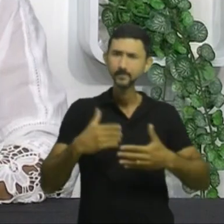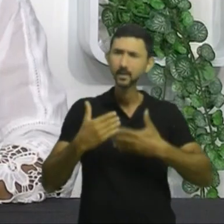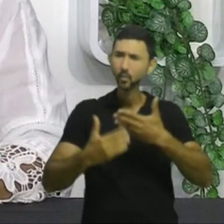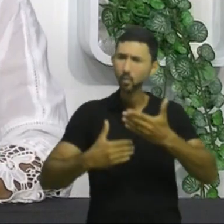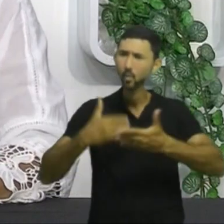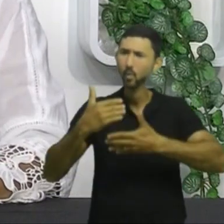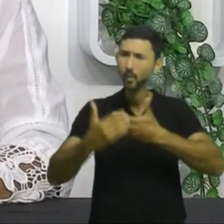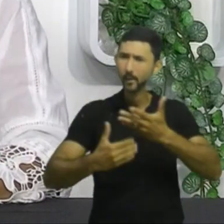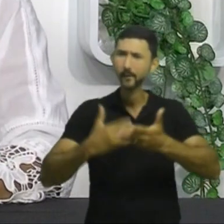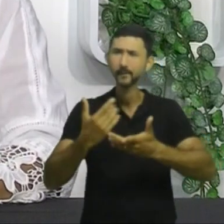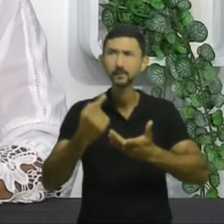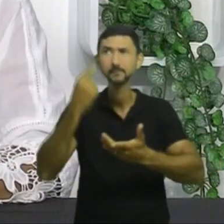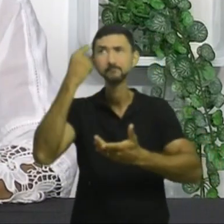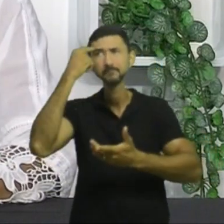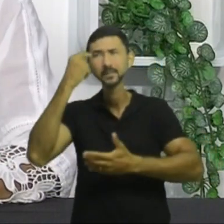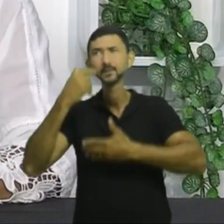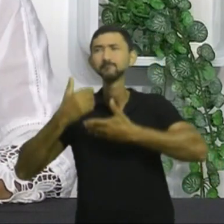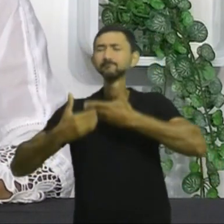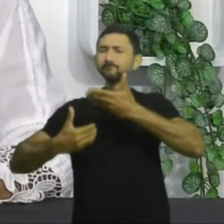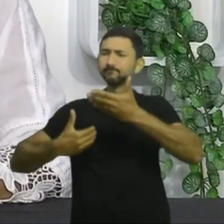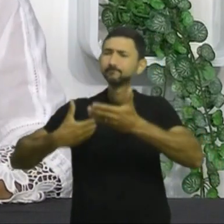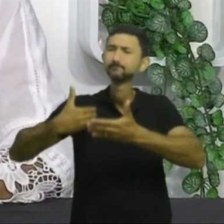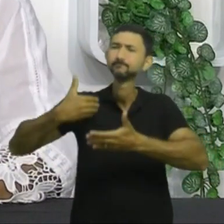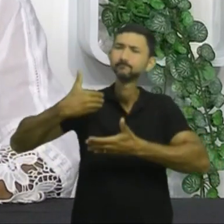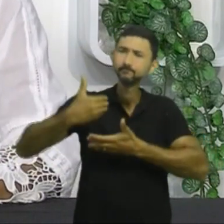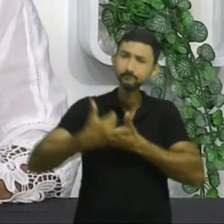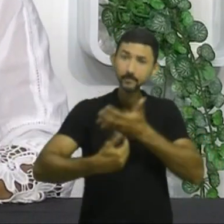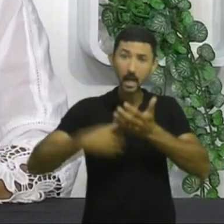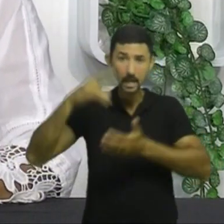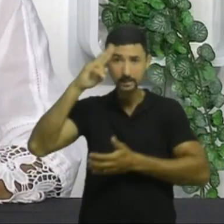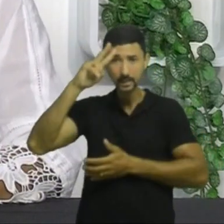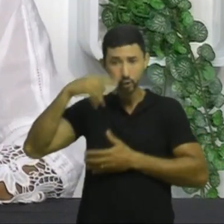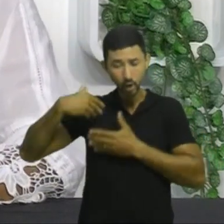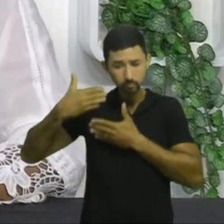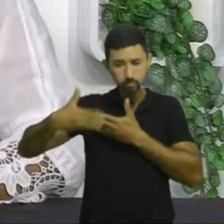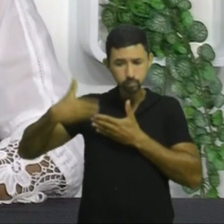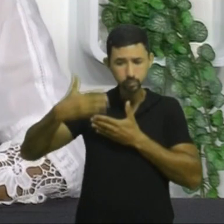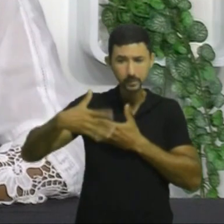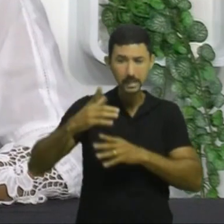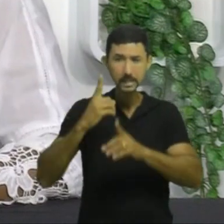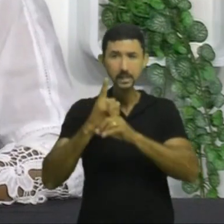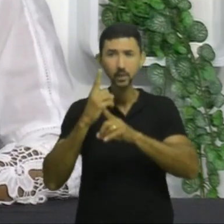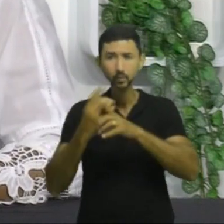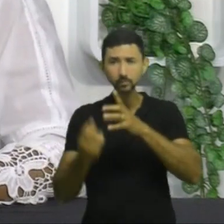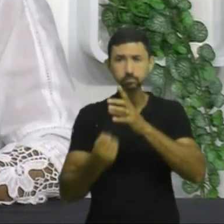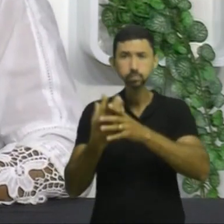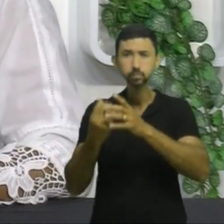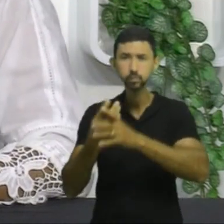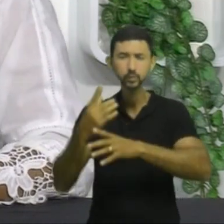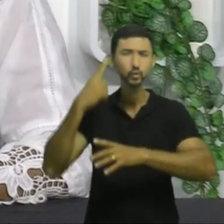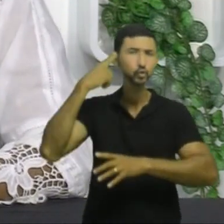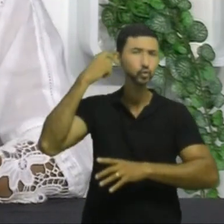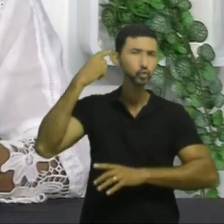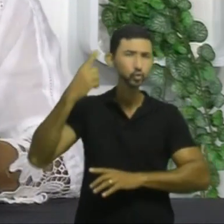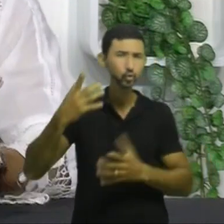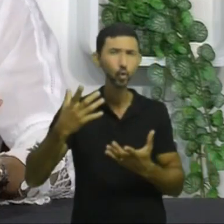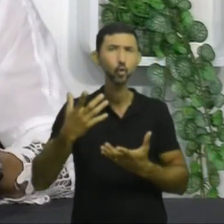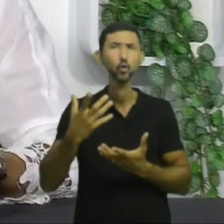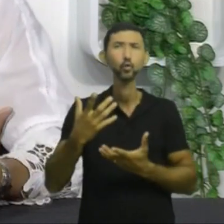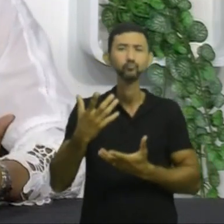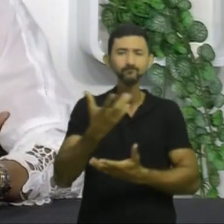a gente vem caminhando nessa nossa história de descobrir que essas sonoridades, elas